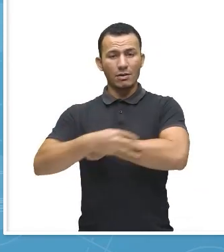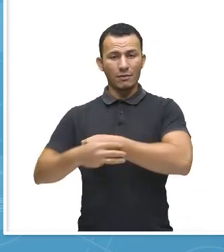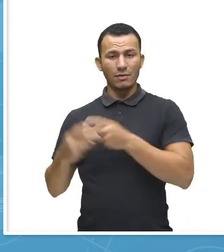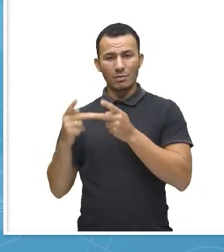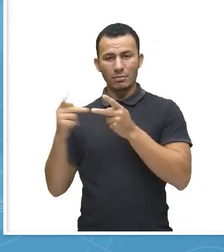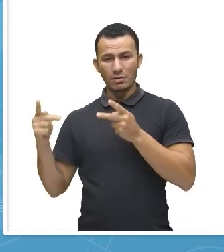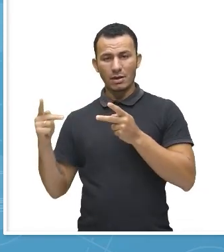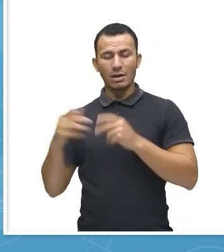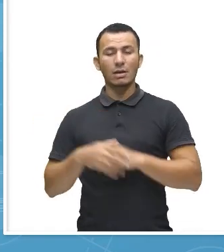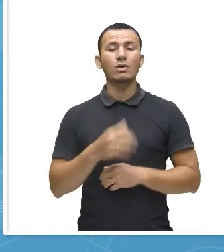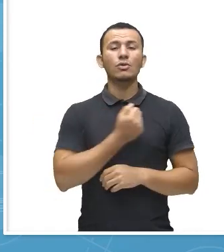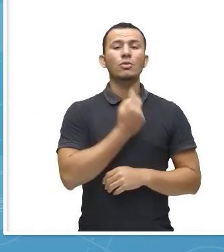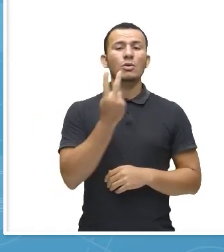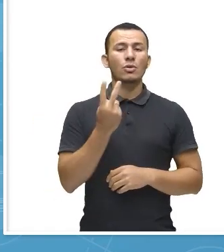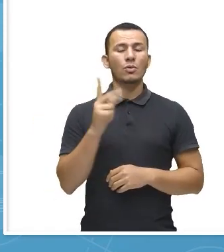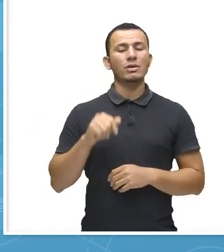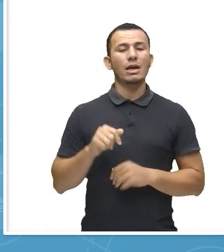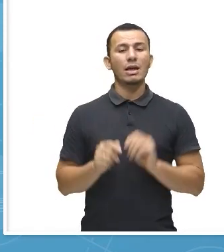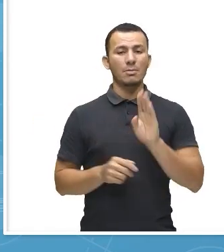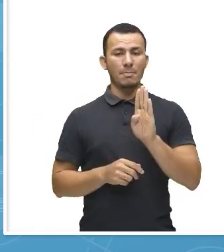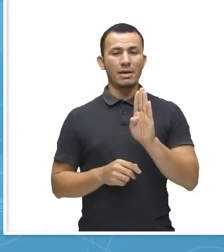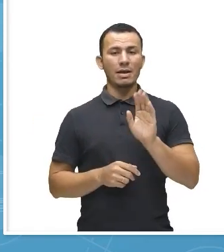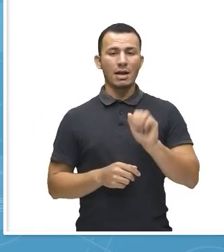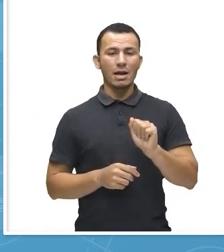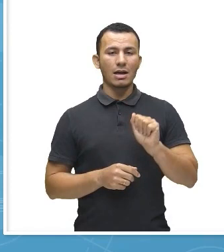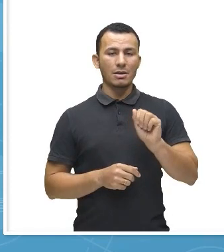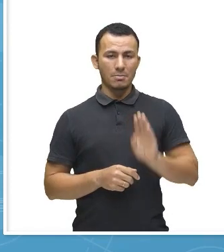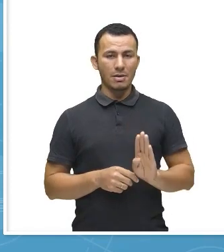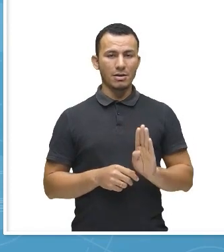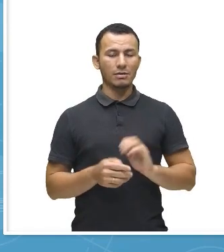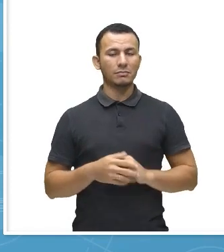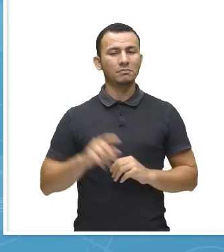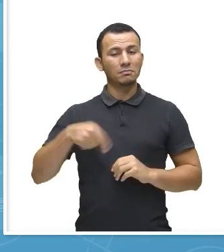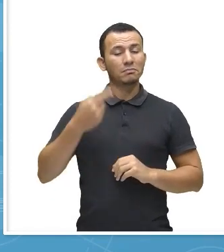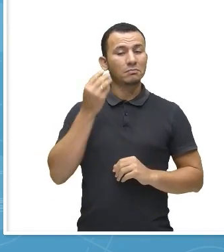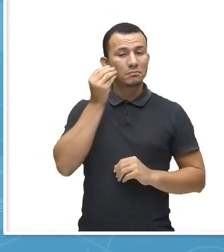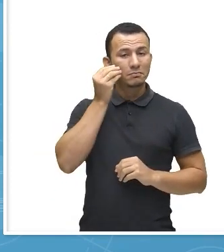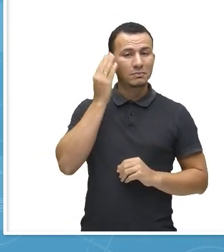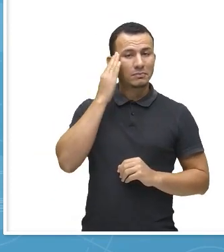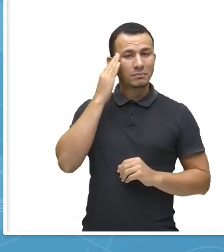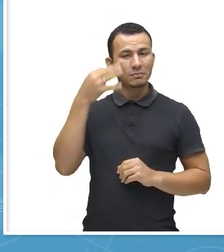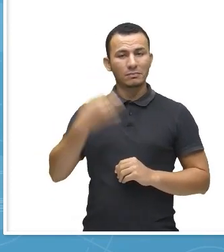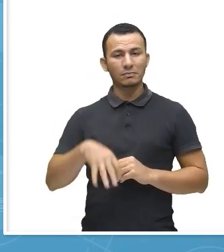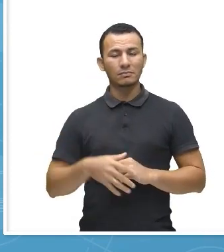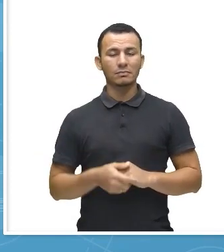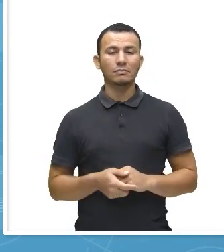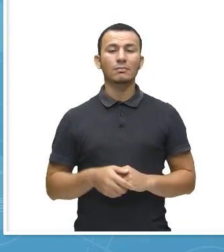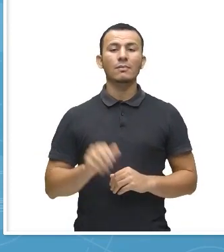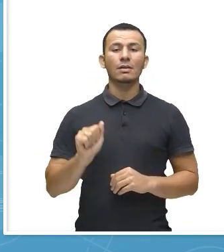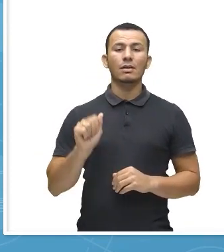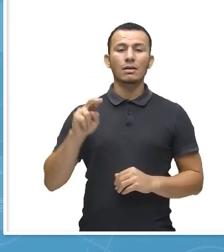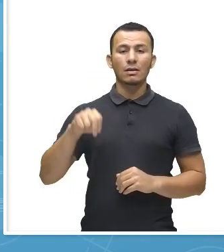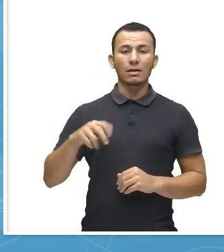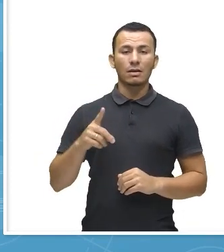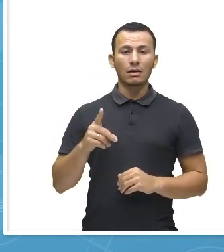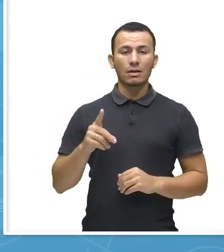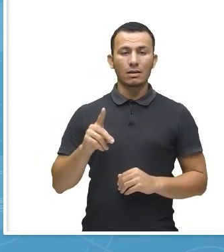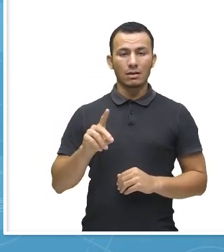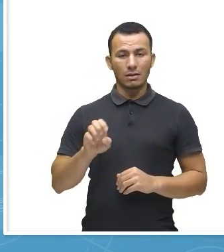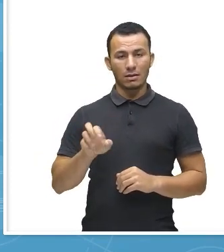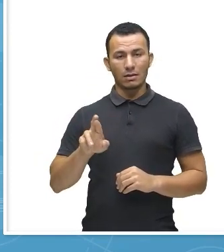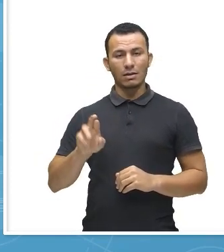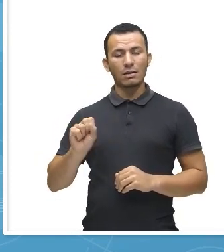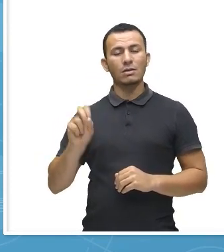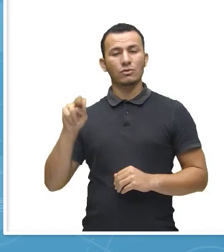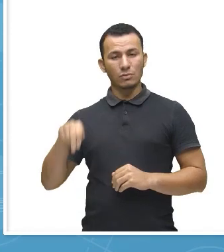2, ela disse que a sequência é B, A e B. Daqui a pouco a gente confere aí todas as duas. O Anderson colocou aí pra gente, olha, questão